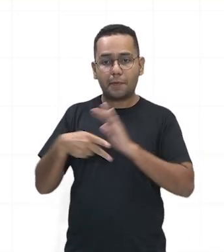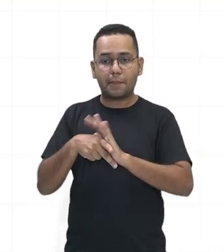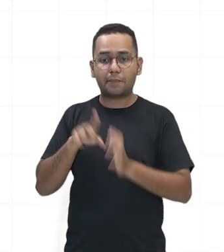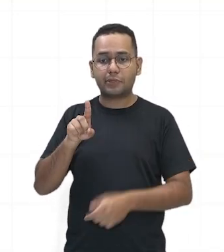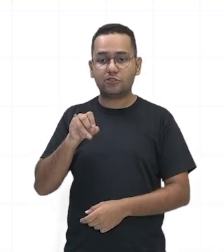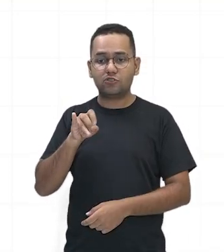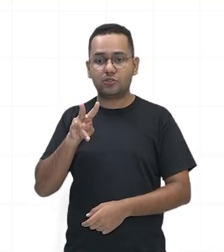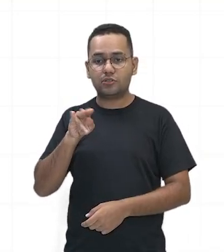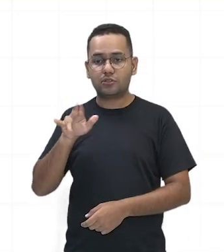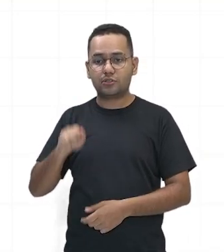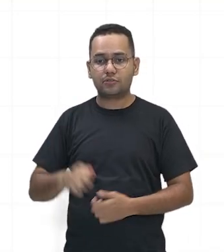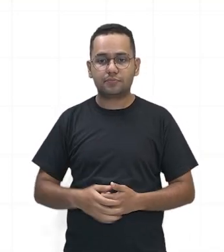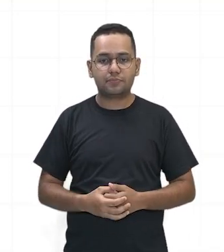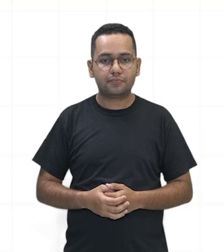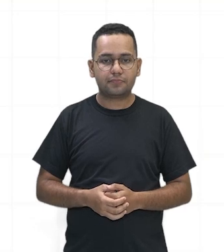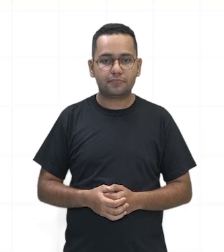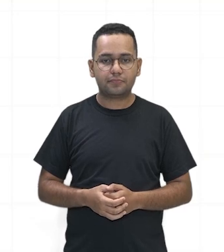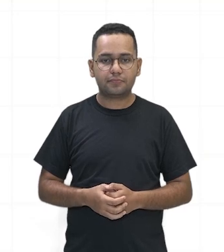Ok?